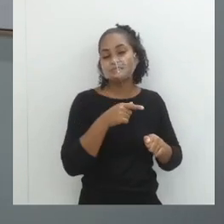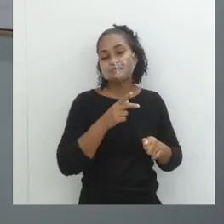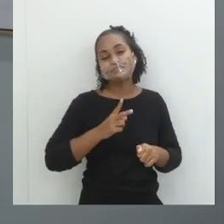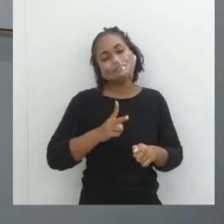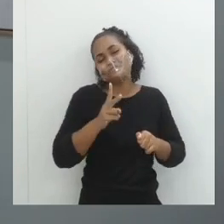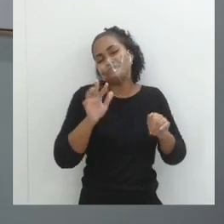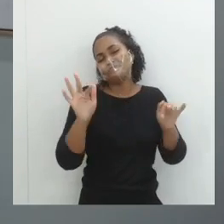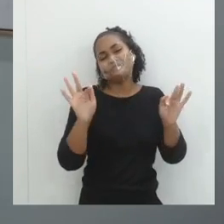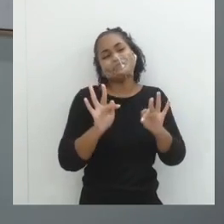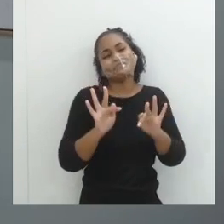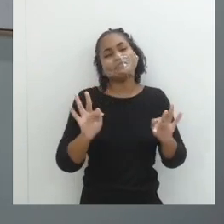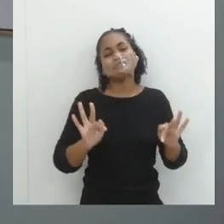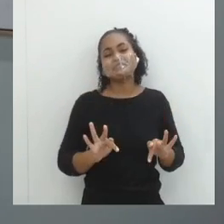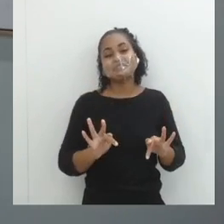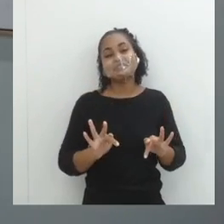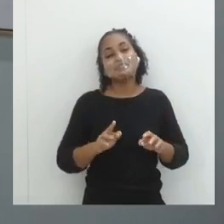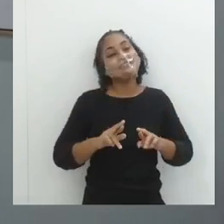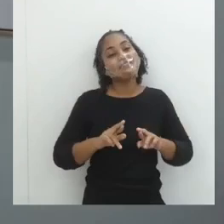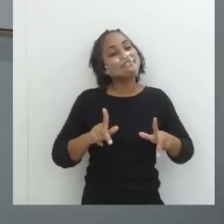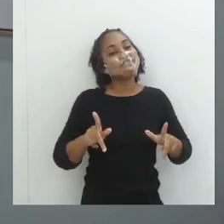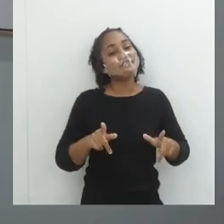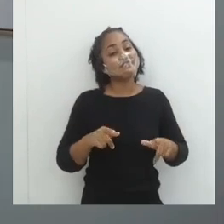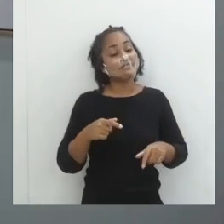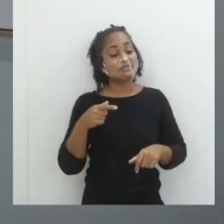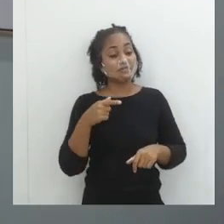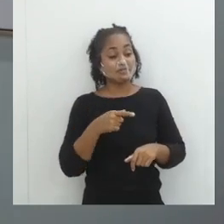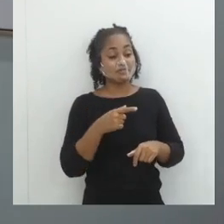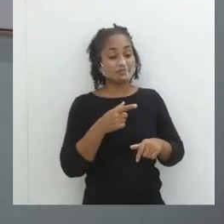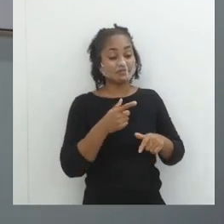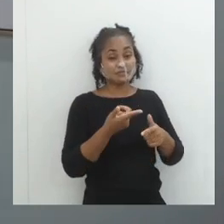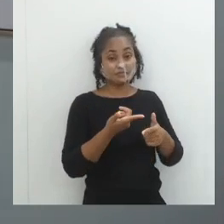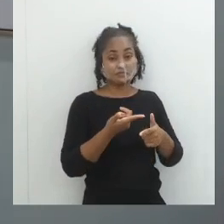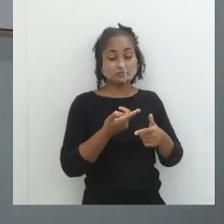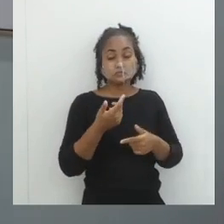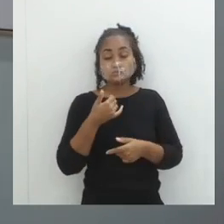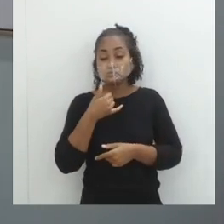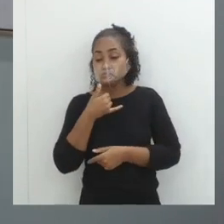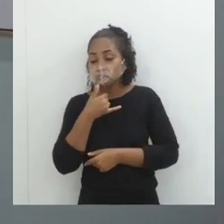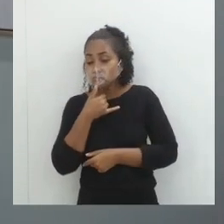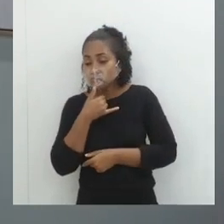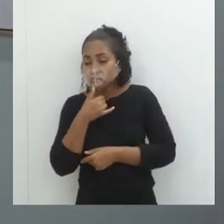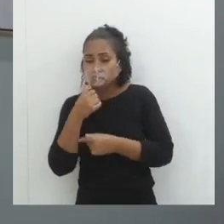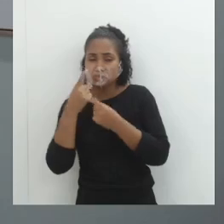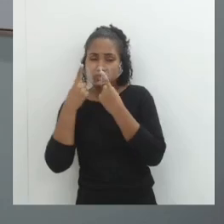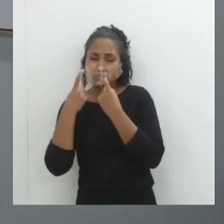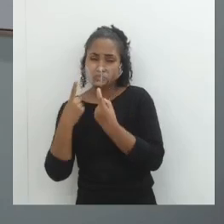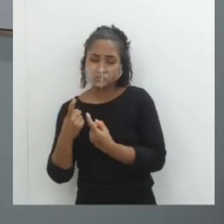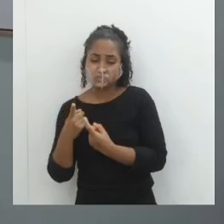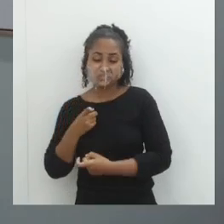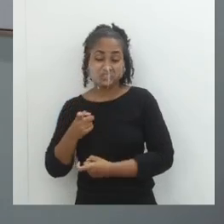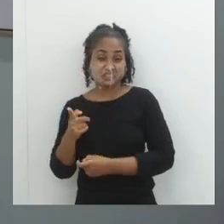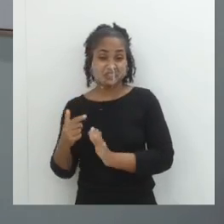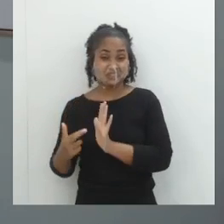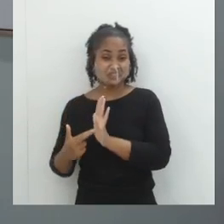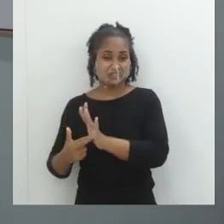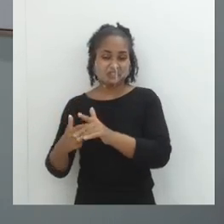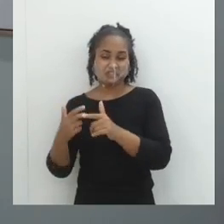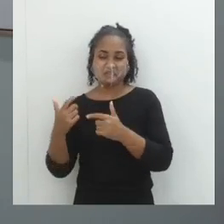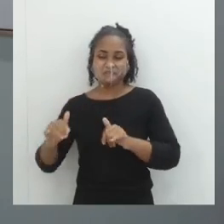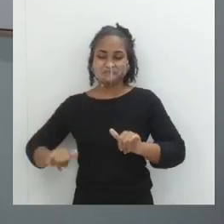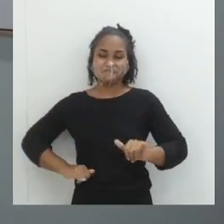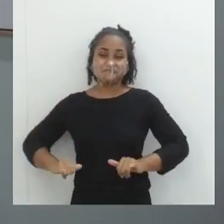sempre felizes. Então essa é a diferença. A máscara mais triste, a que está chorando, é a que representa a